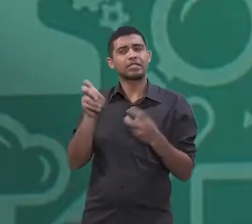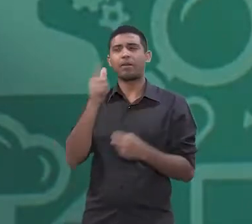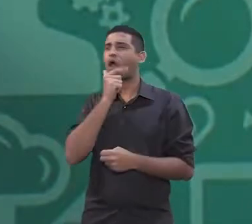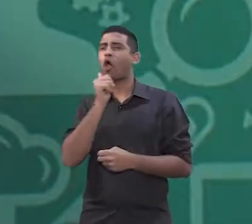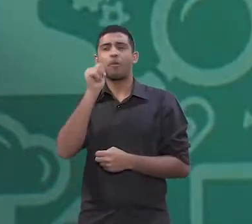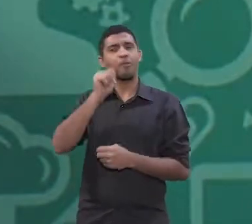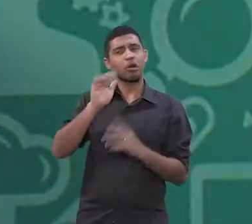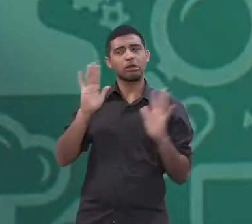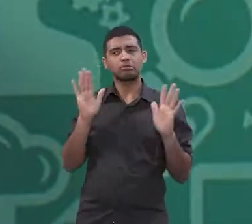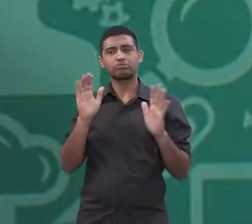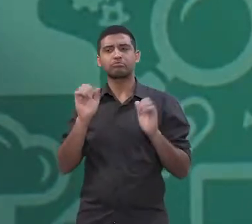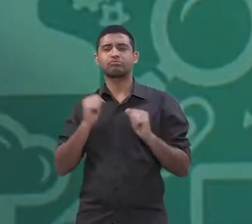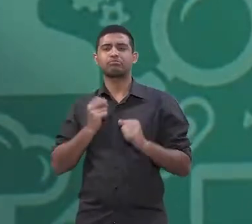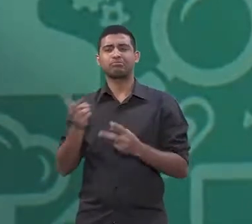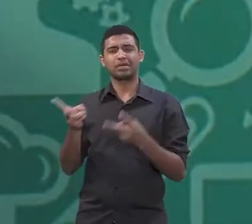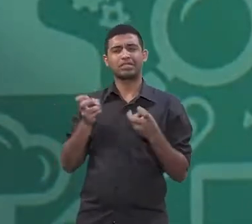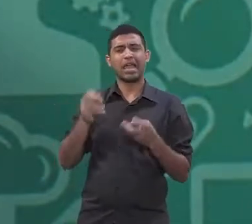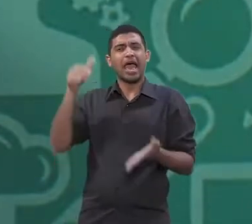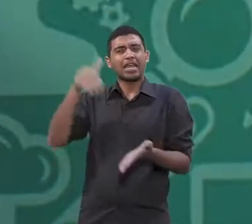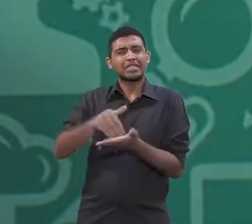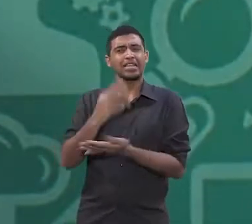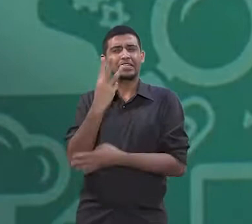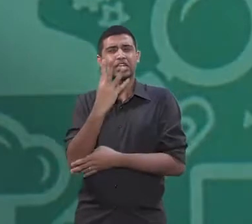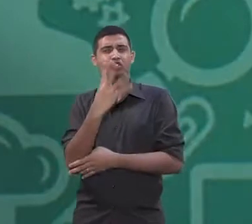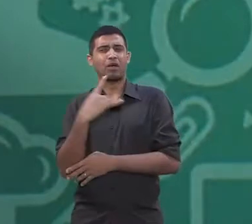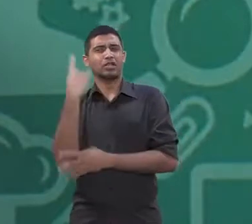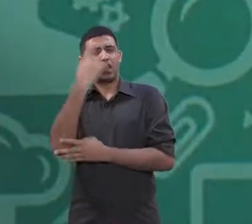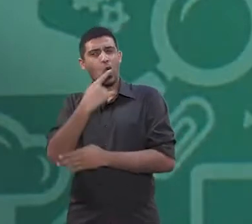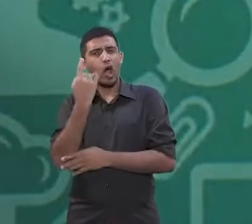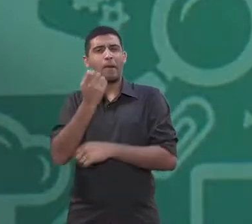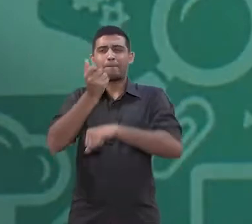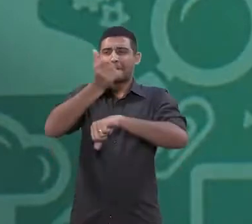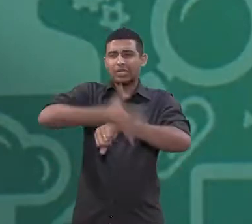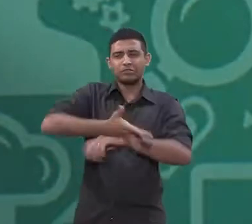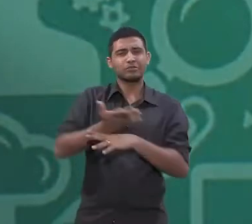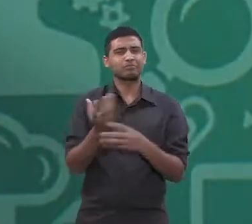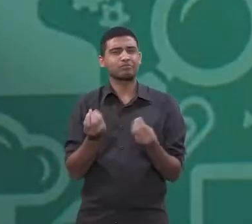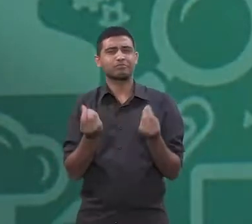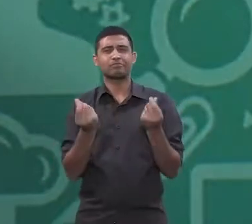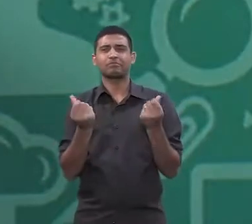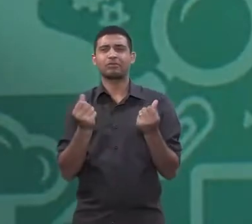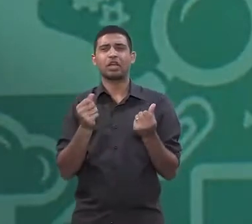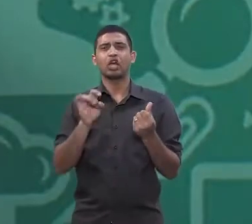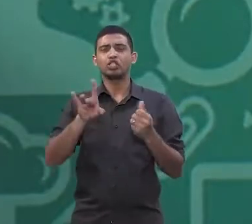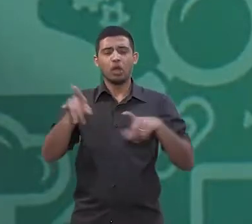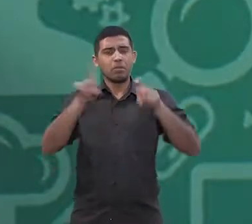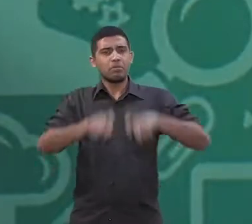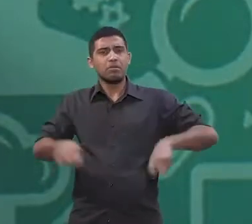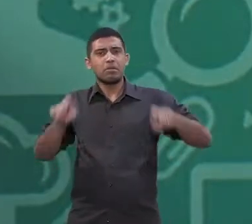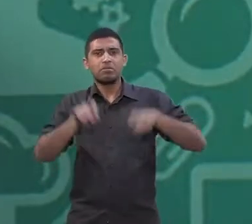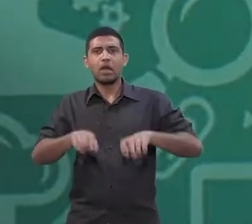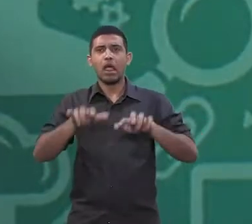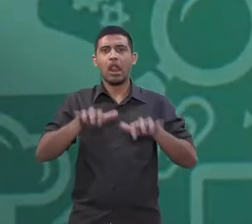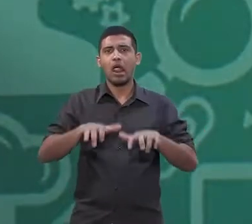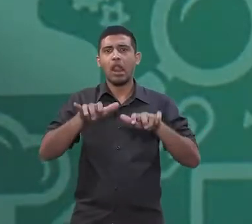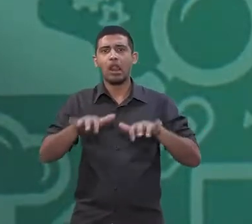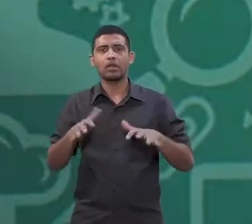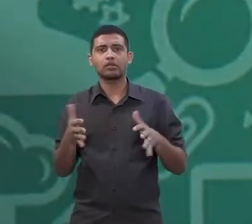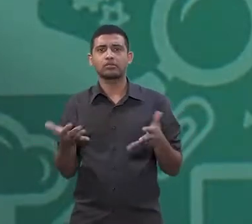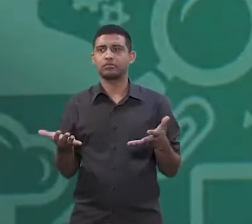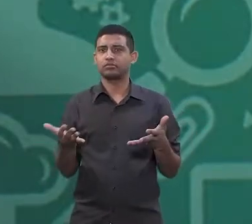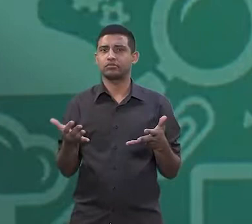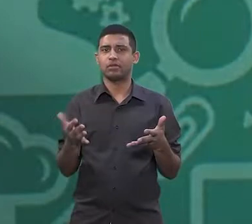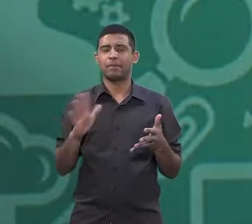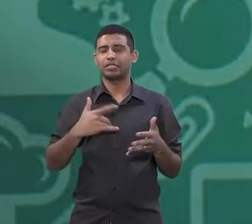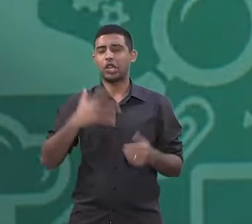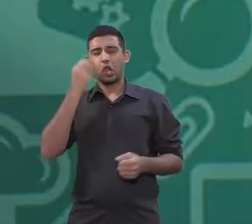ela, ficam até 3, 4 horas da manhã no suposto computador, mas na verdade aquilo